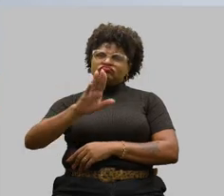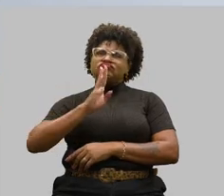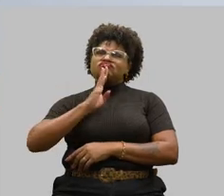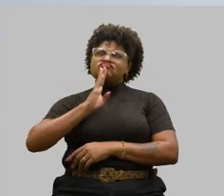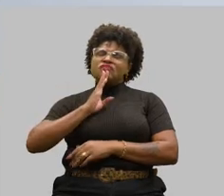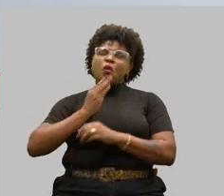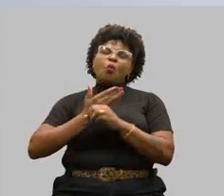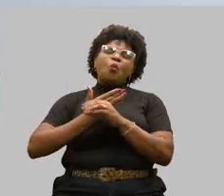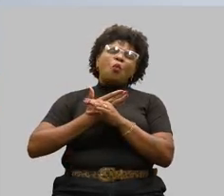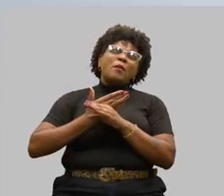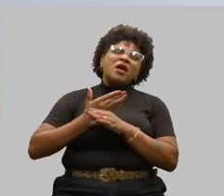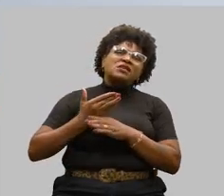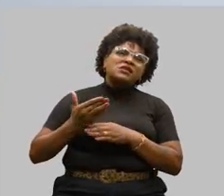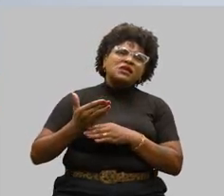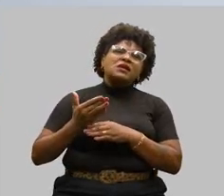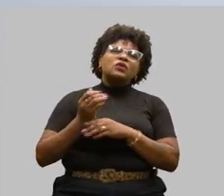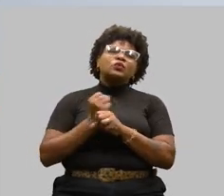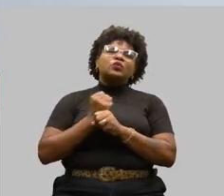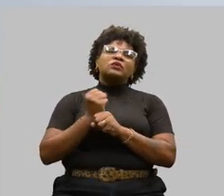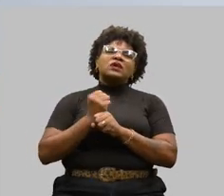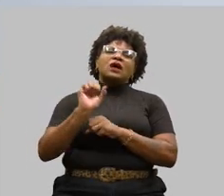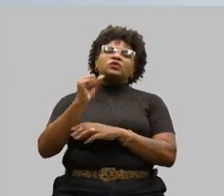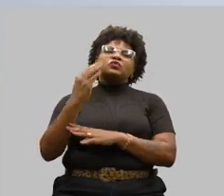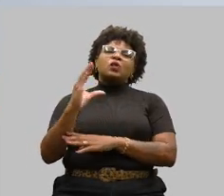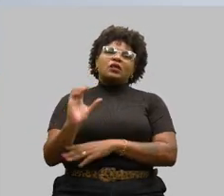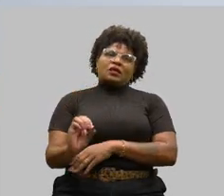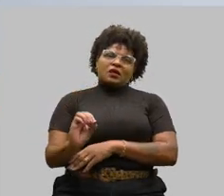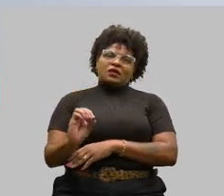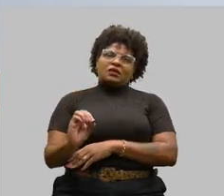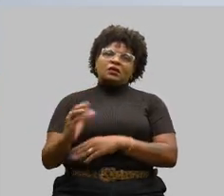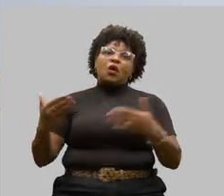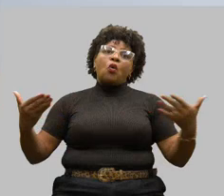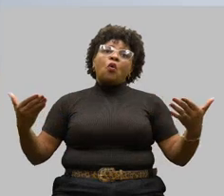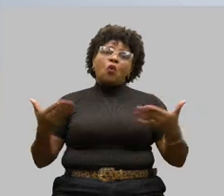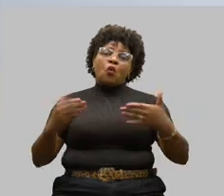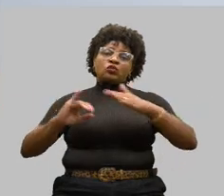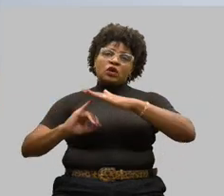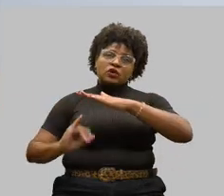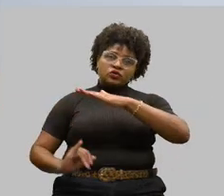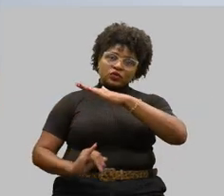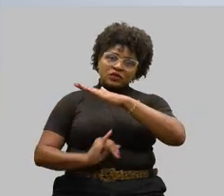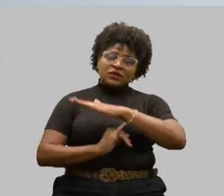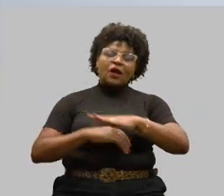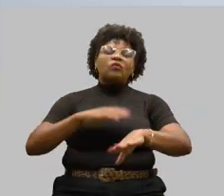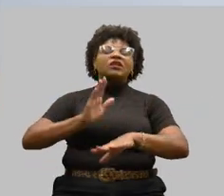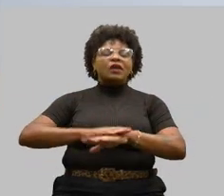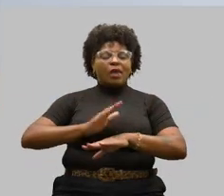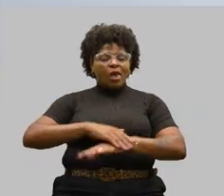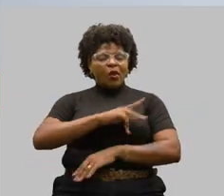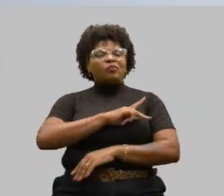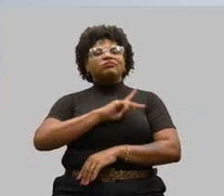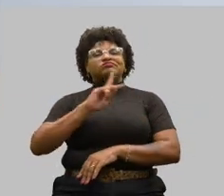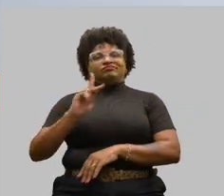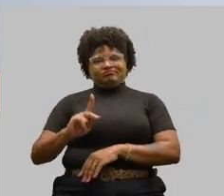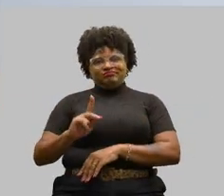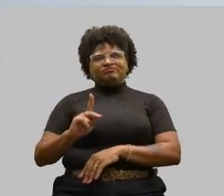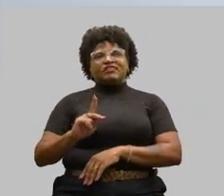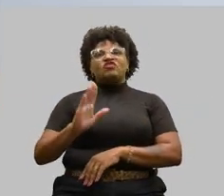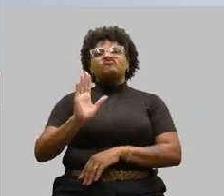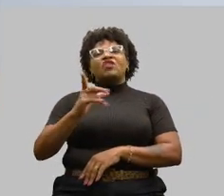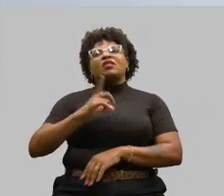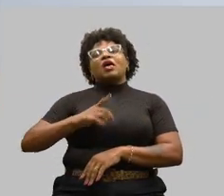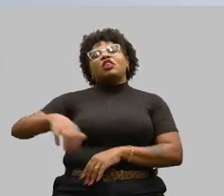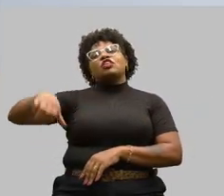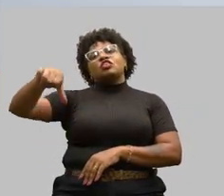80 né hoje a instituição a instituição que é o presídio temos 9 anos de existência e